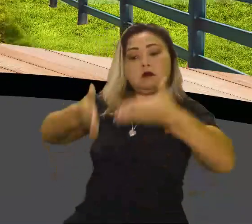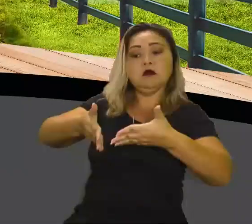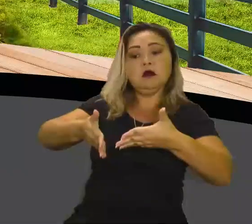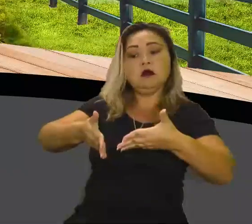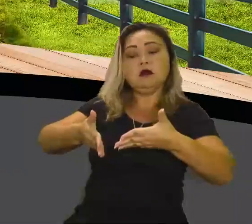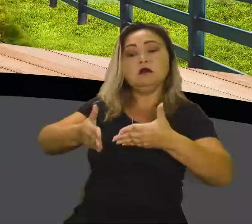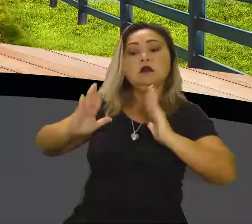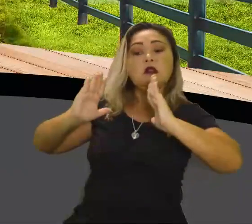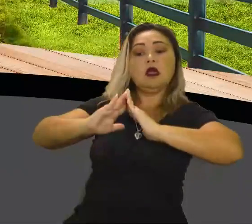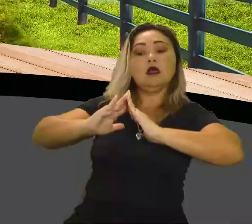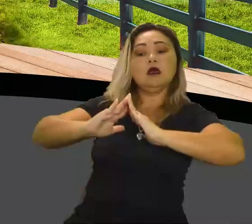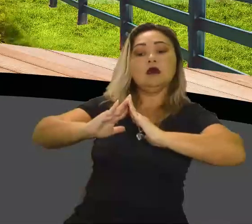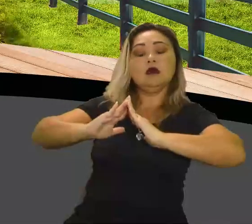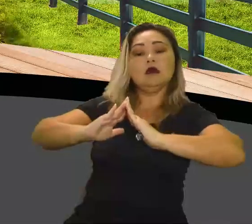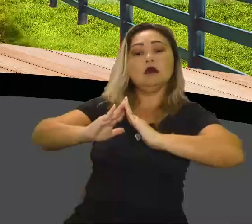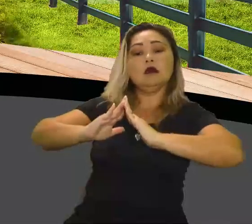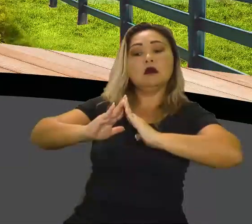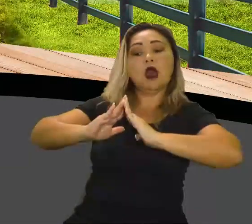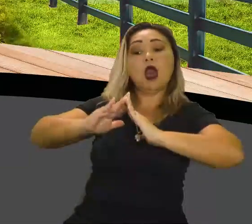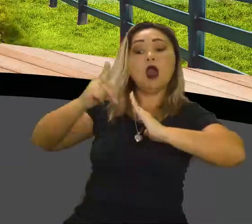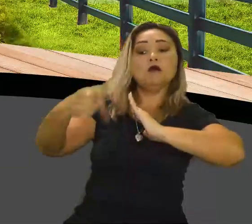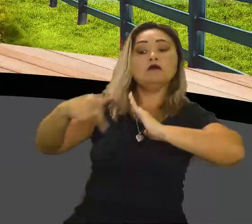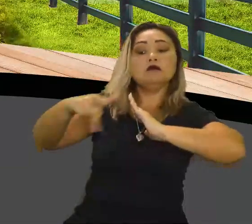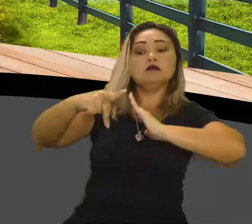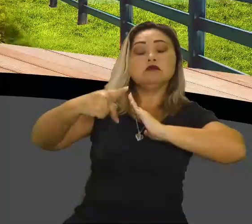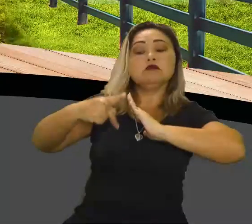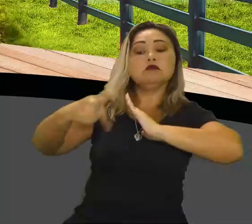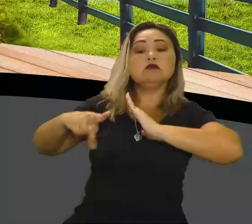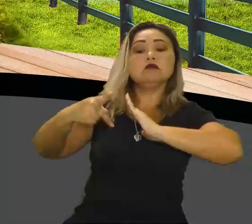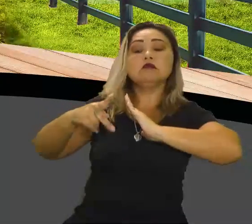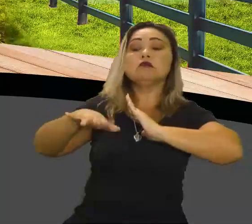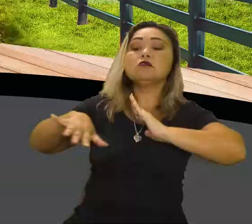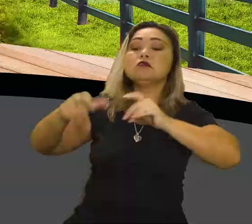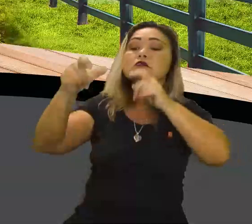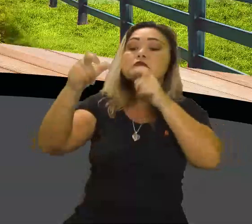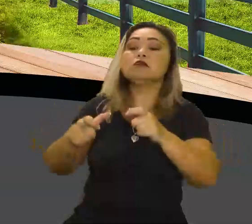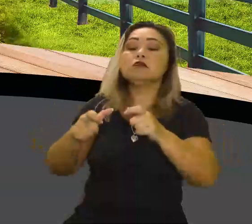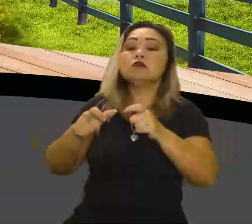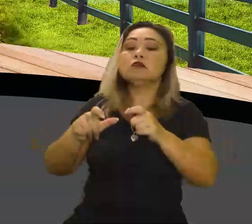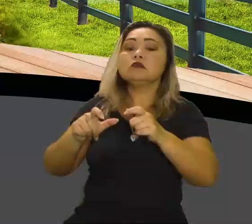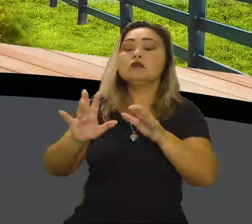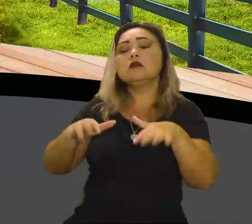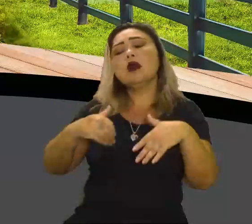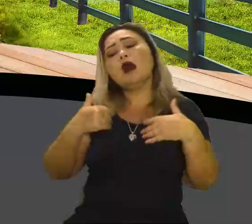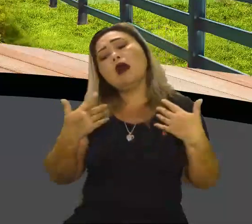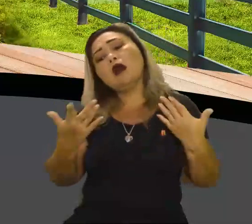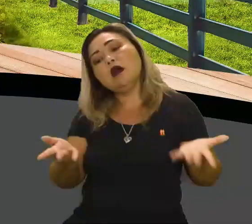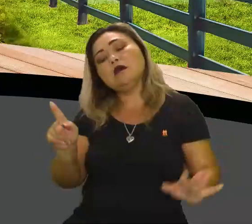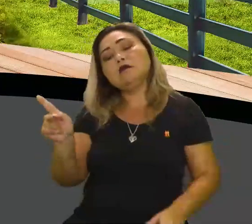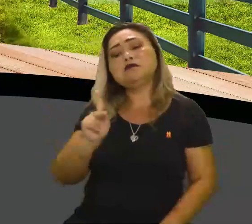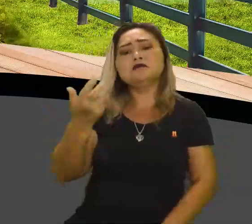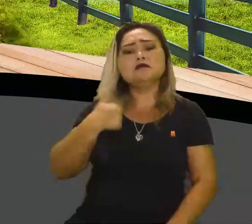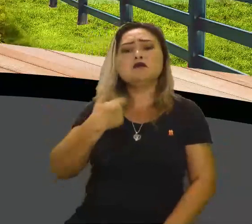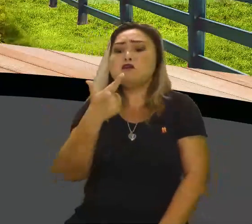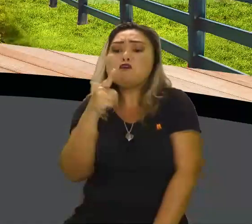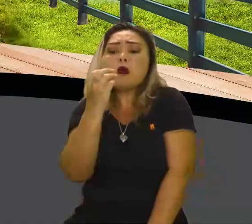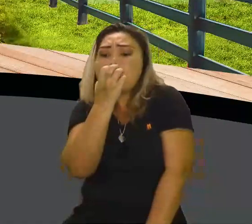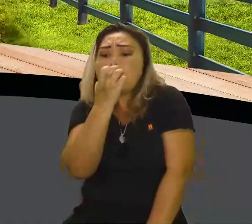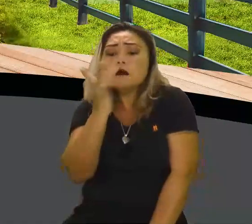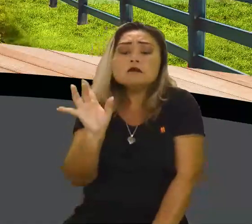específico da casa, que é o habitat dele. Então, todos... Ah, professor, eu não crio